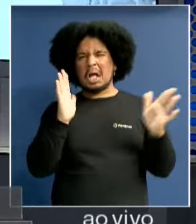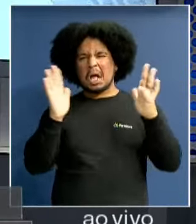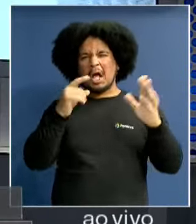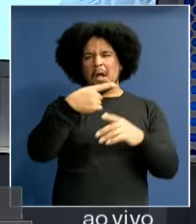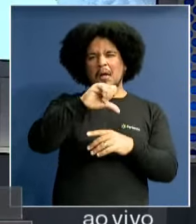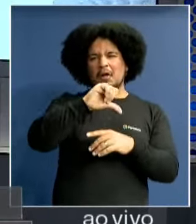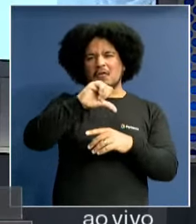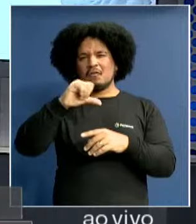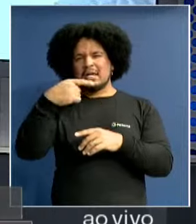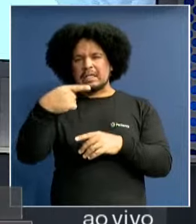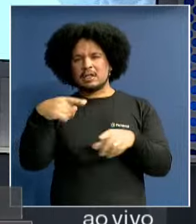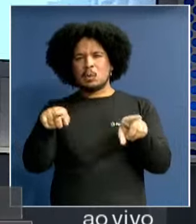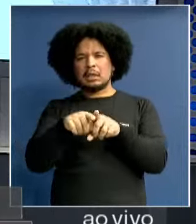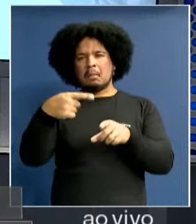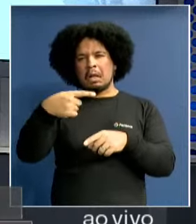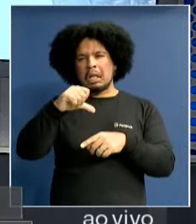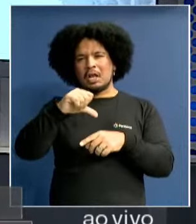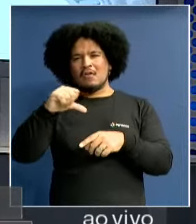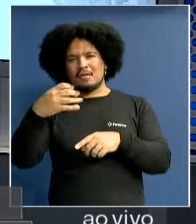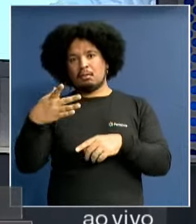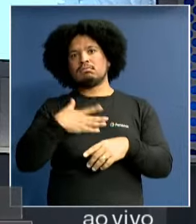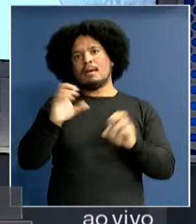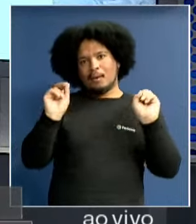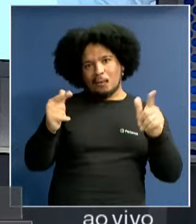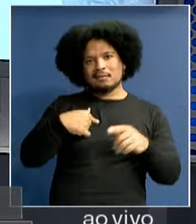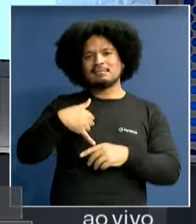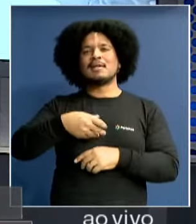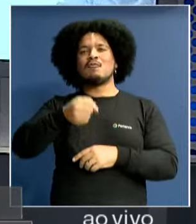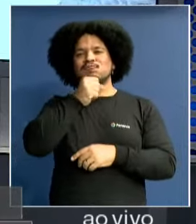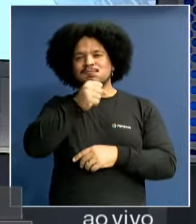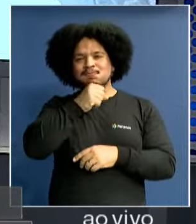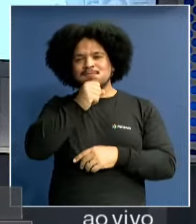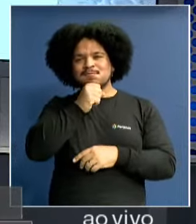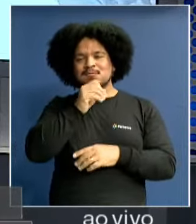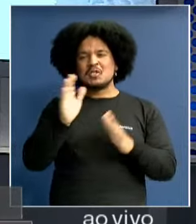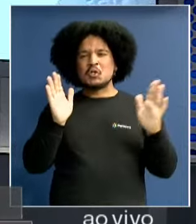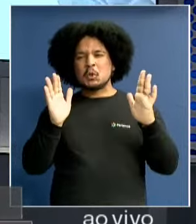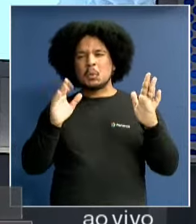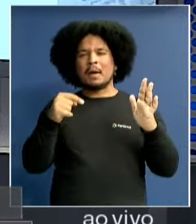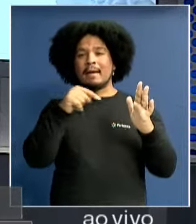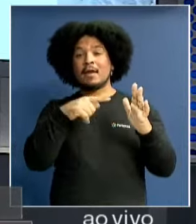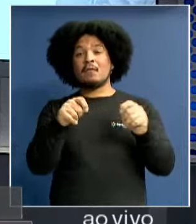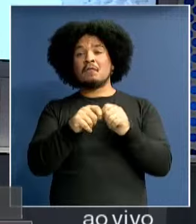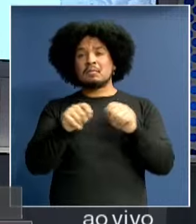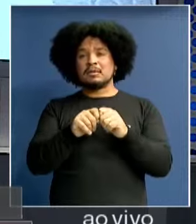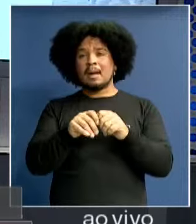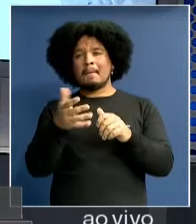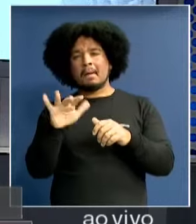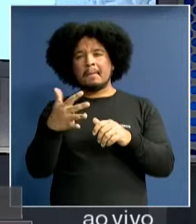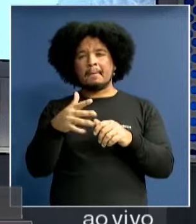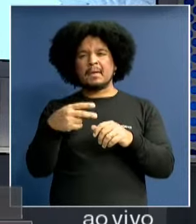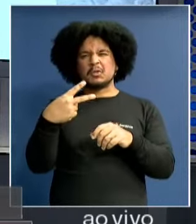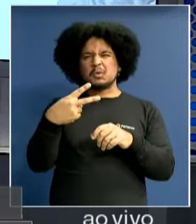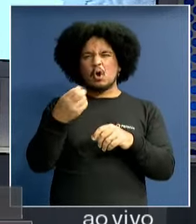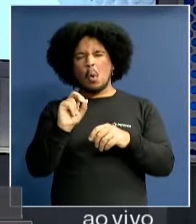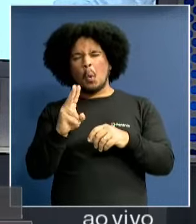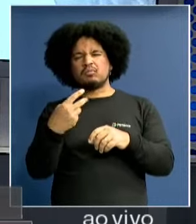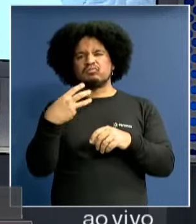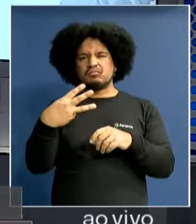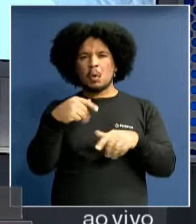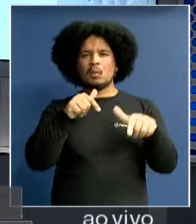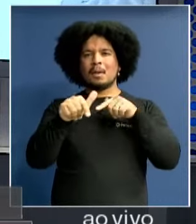e 94, eu sei que eu sou velho, tá, gente? Sou velho mesmo. Então, entre 91 e 94, eu fiz pelo menos uns 2 ou 3